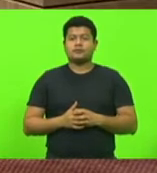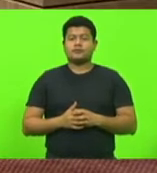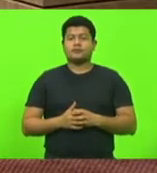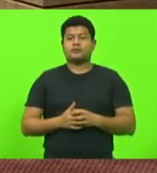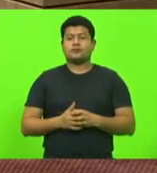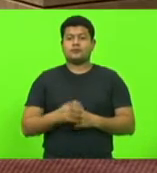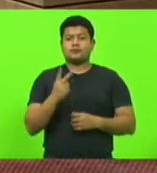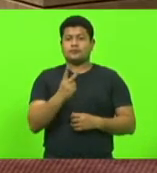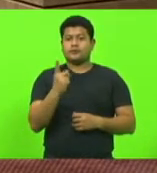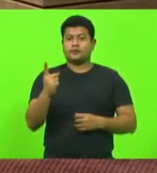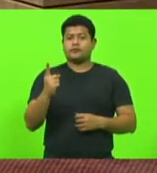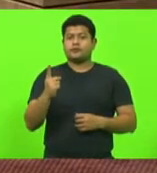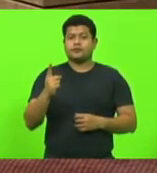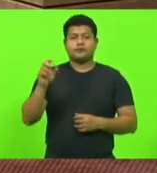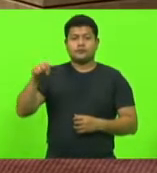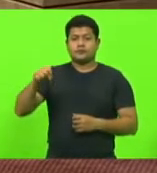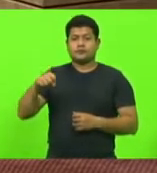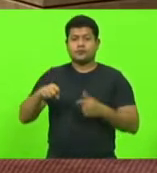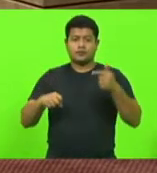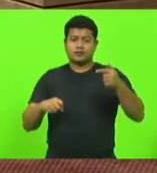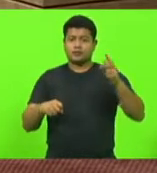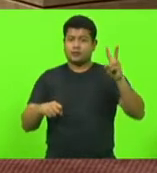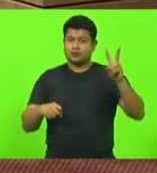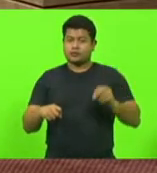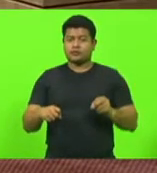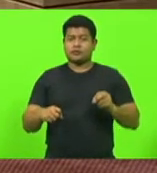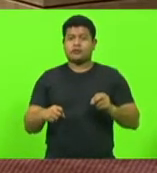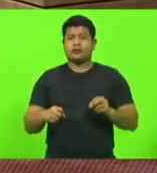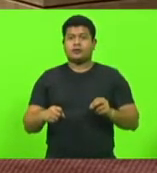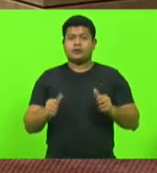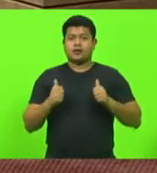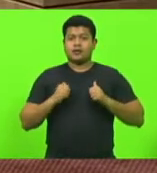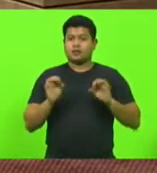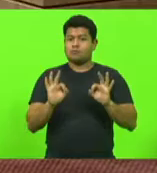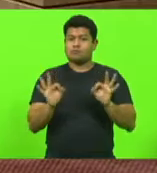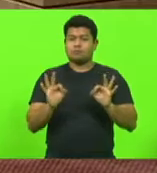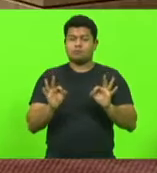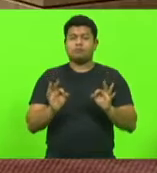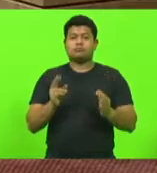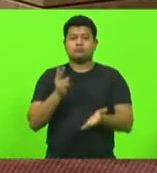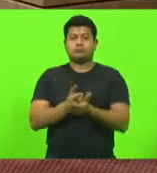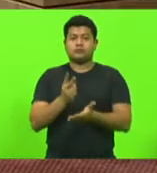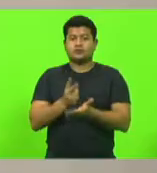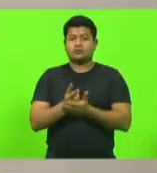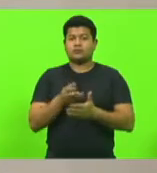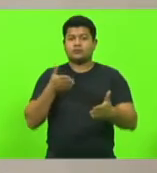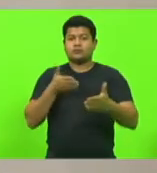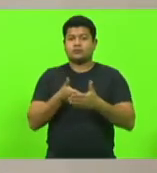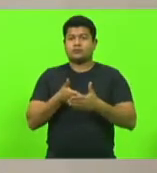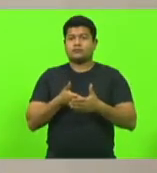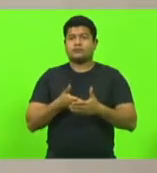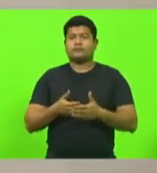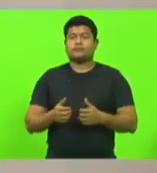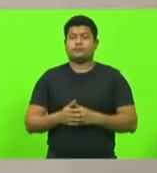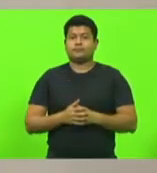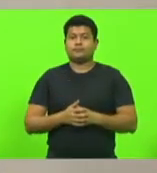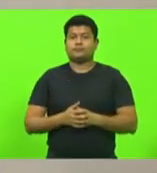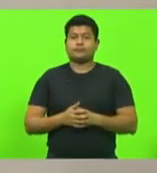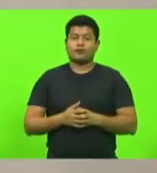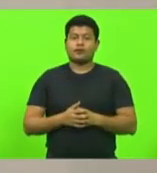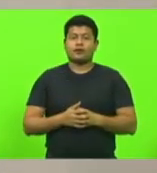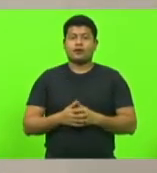21 votos sim, 7 votos não, nenhuma abstenção, está mantido o veto. Discussão e votação em turno único da mensagem de